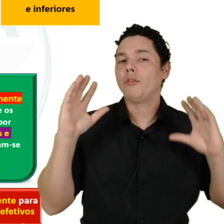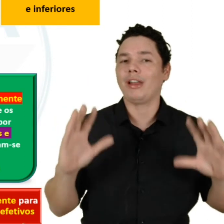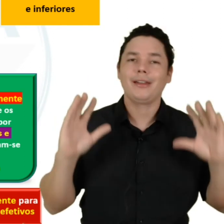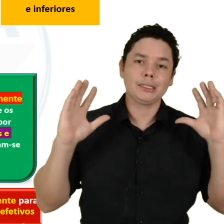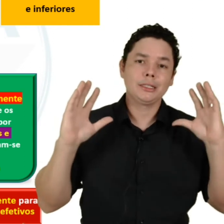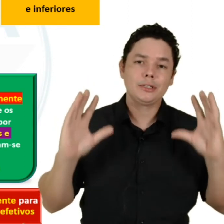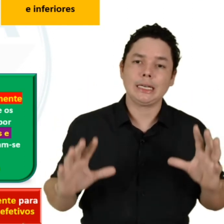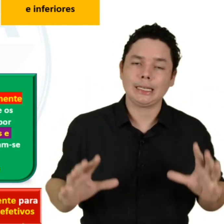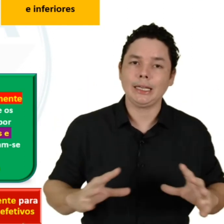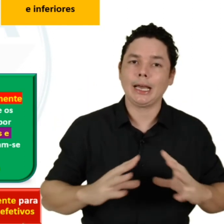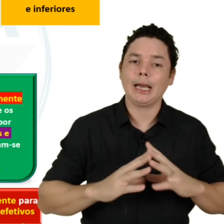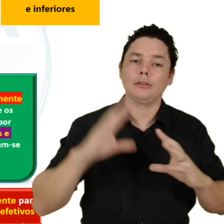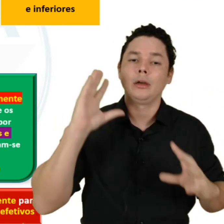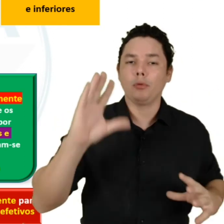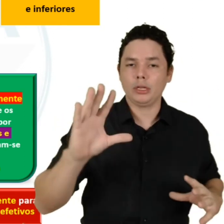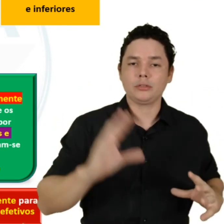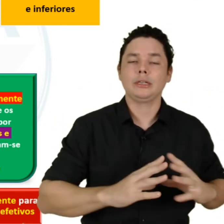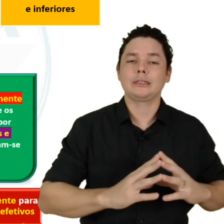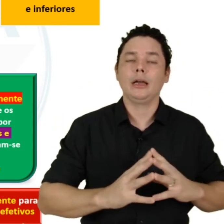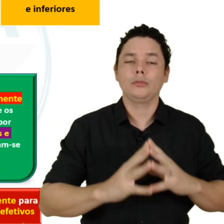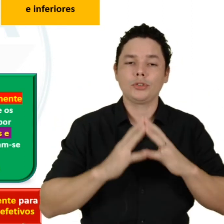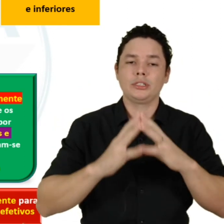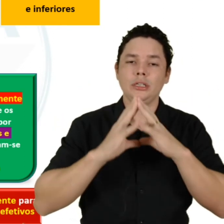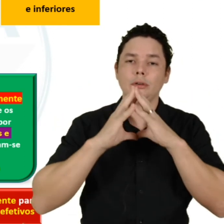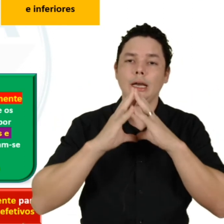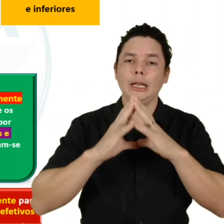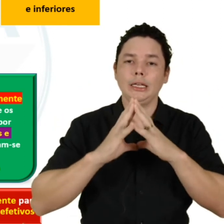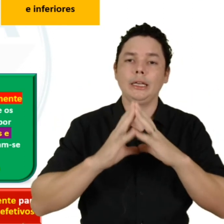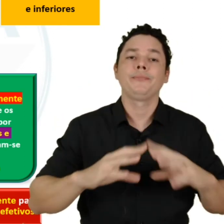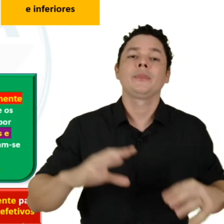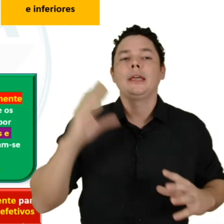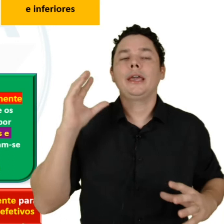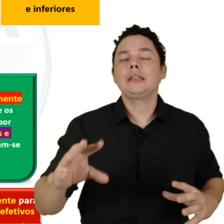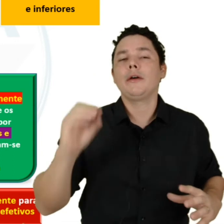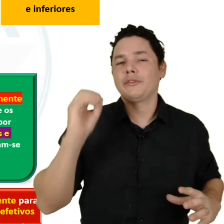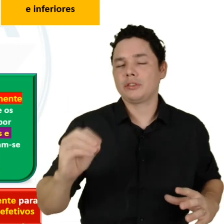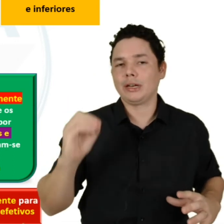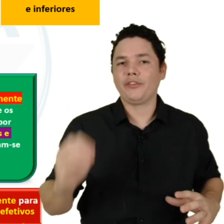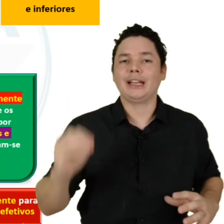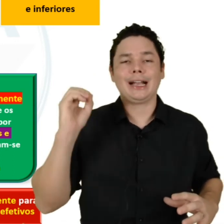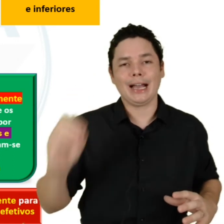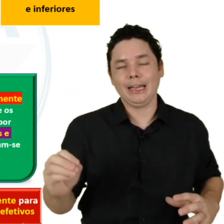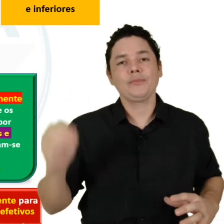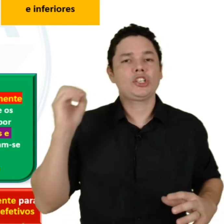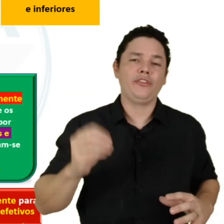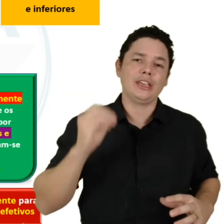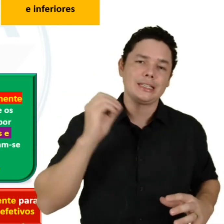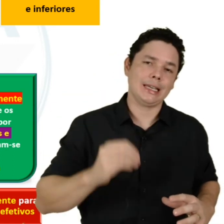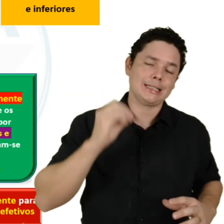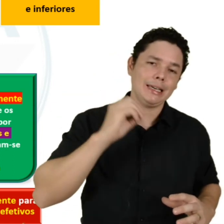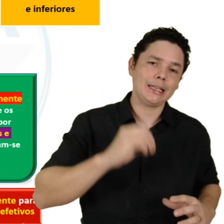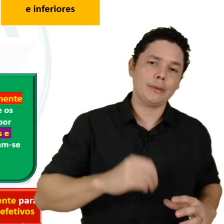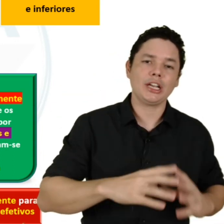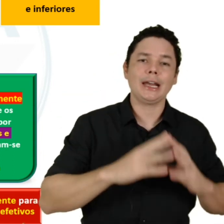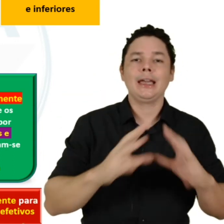assessoramento. Não fala nada de secretariado. Por isso que está o xizinho ali. Então, essa função gratificada cai, chefia